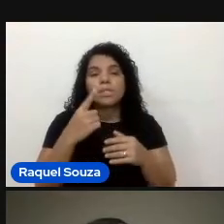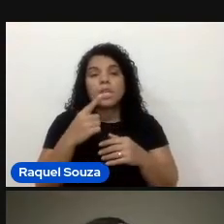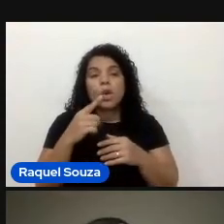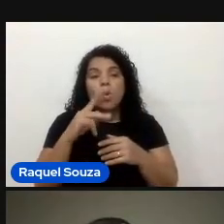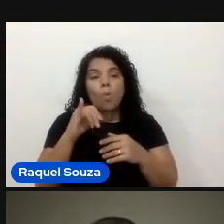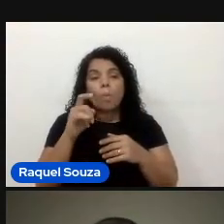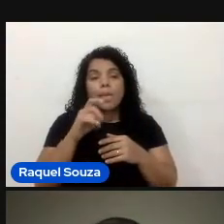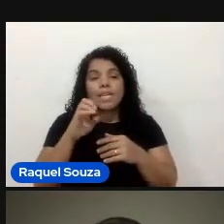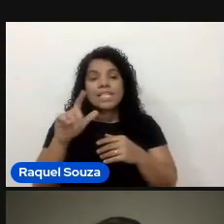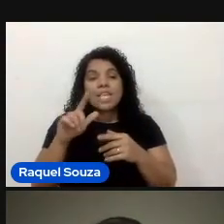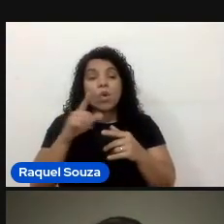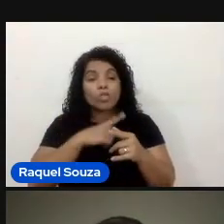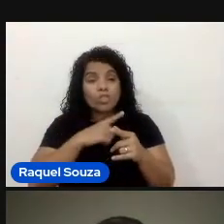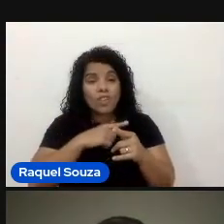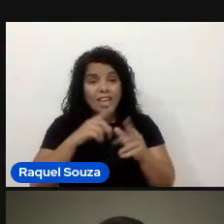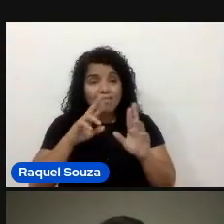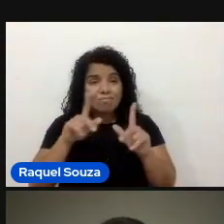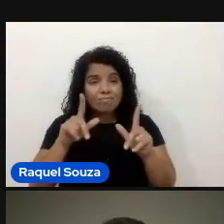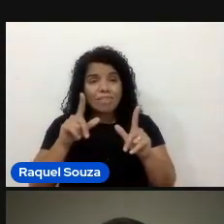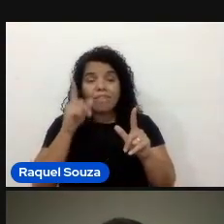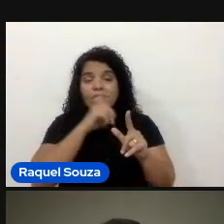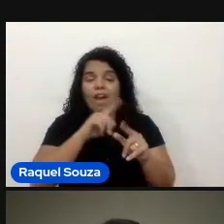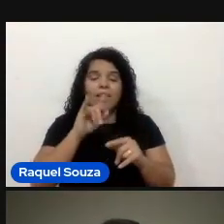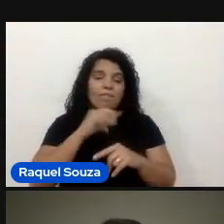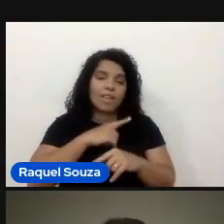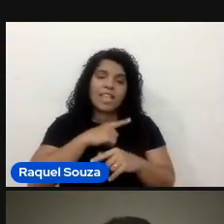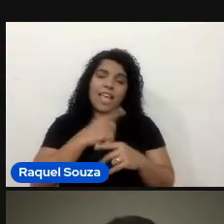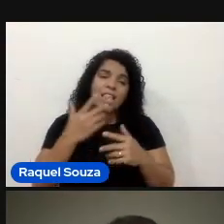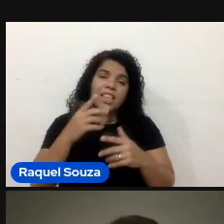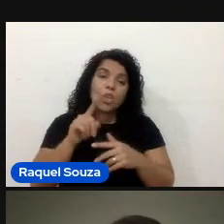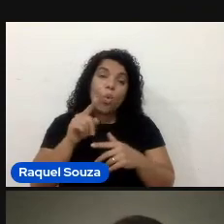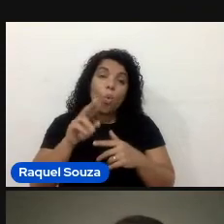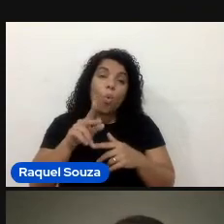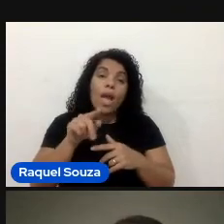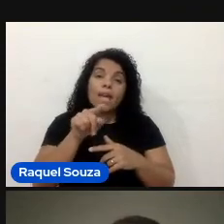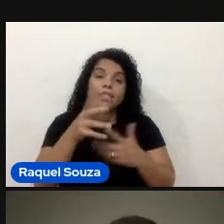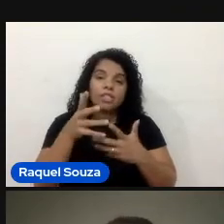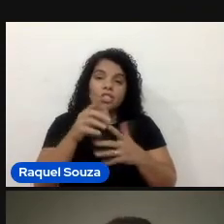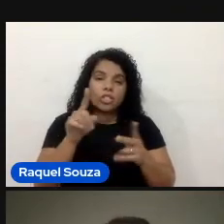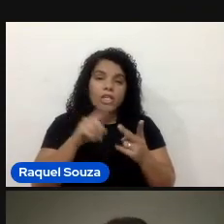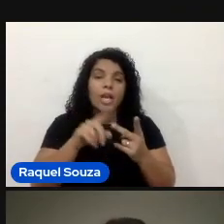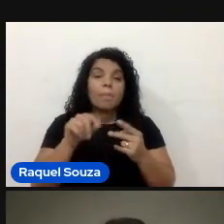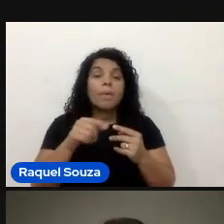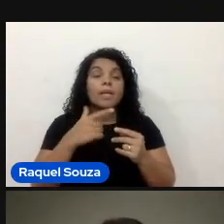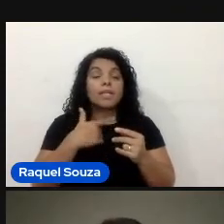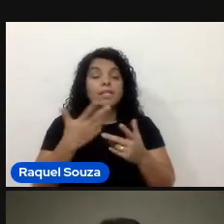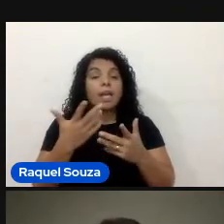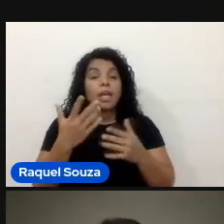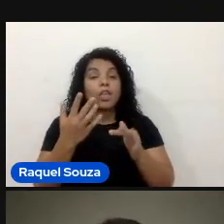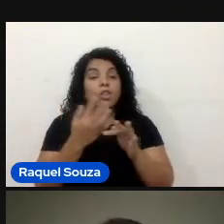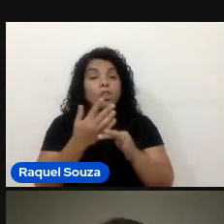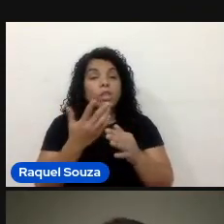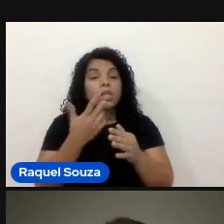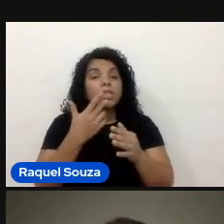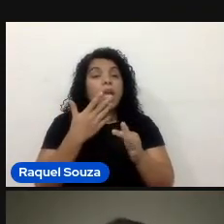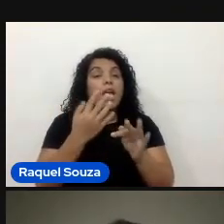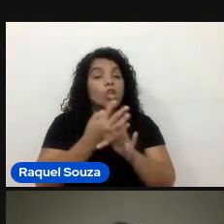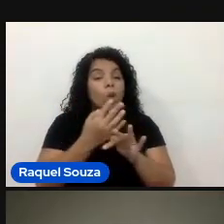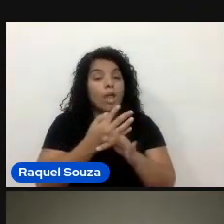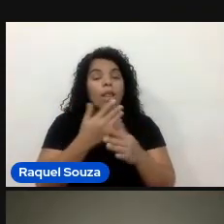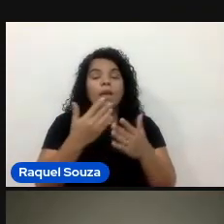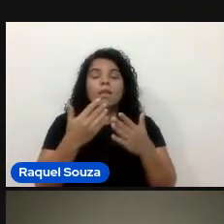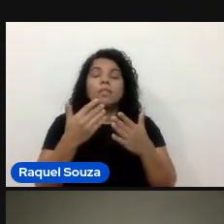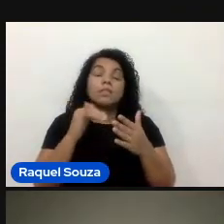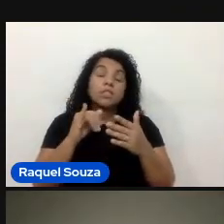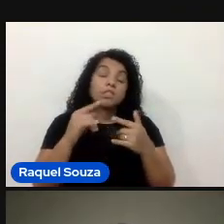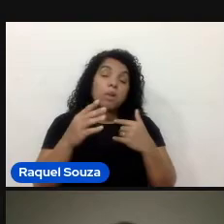uma falha. Normalmente não é isso que a gente quer, né? Você tem que ter alguma tolerância também, porque algum problema de renderização, né? Se tiver